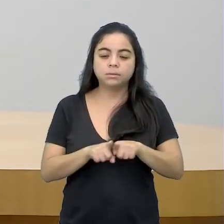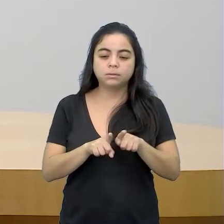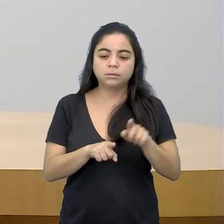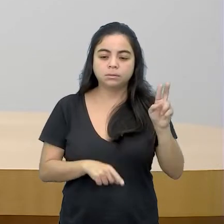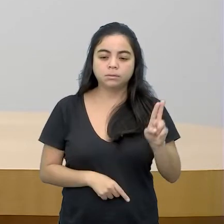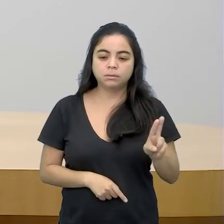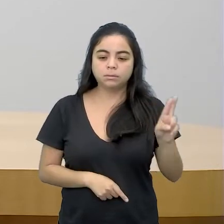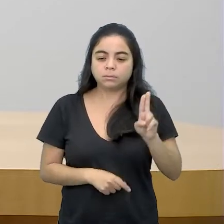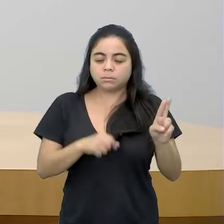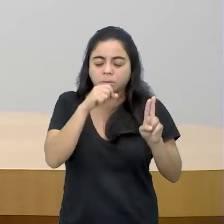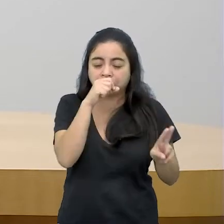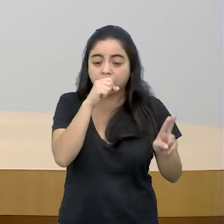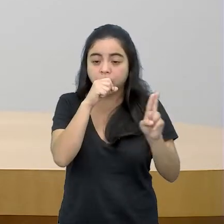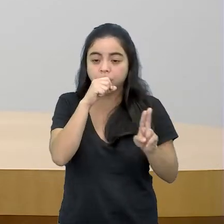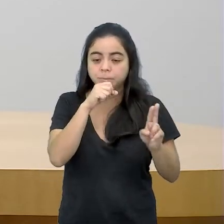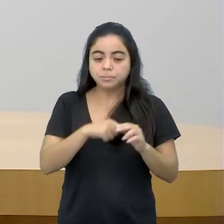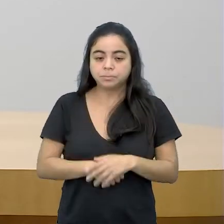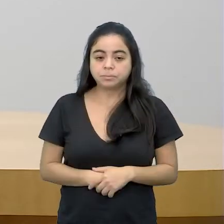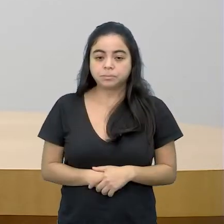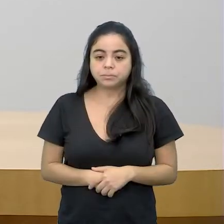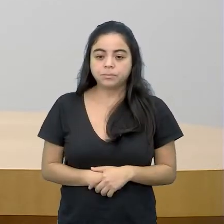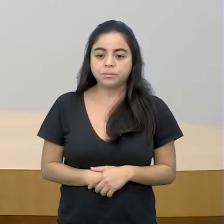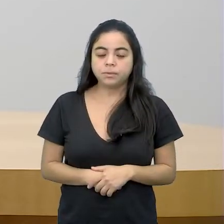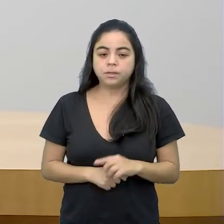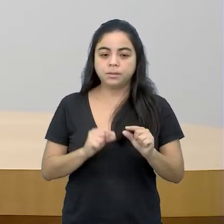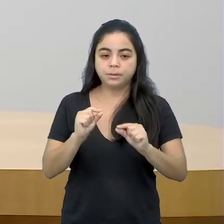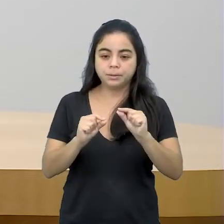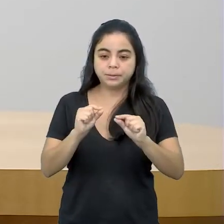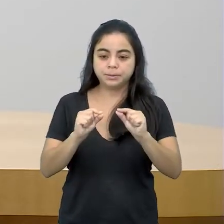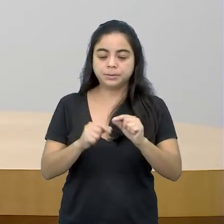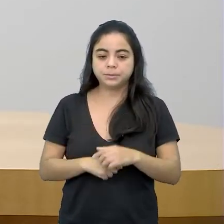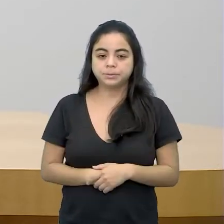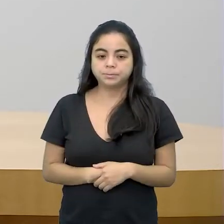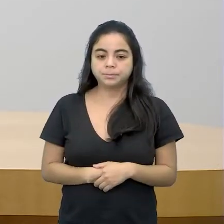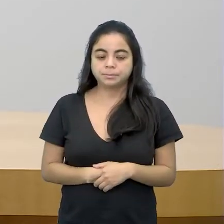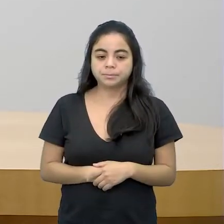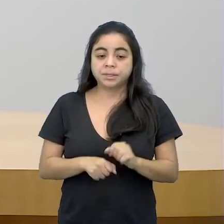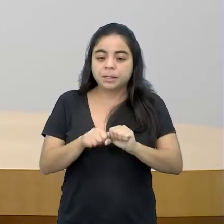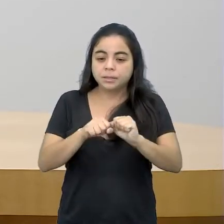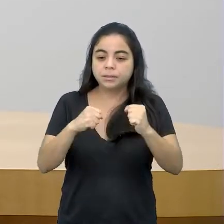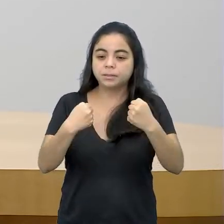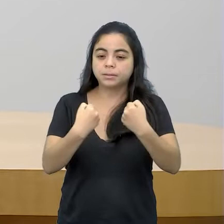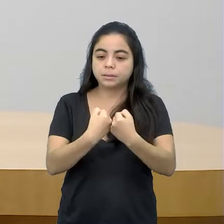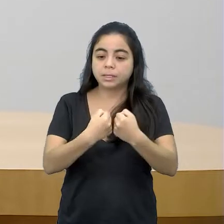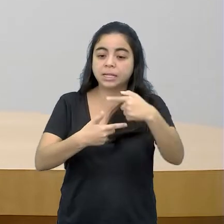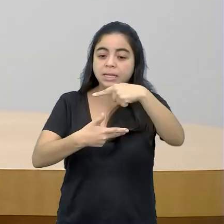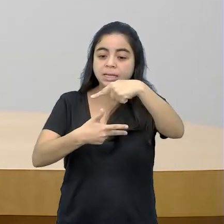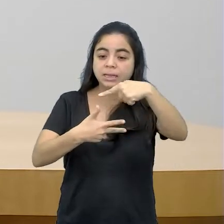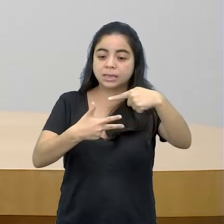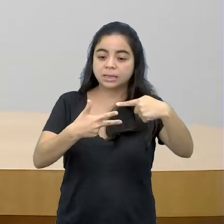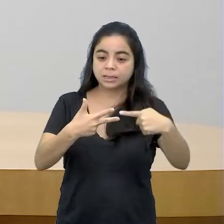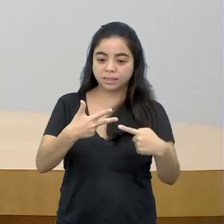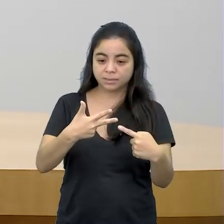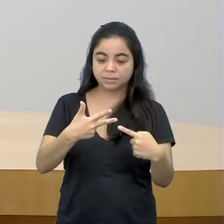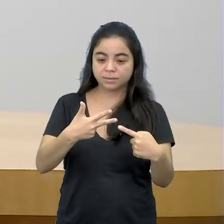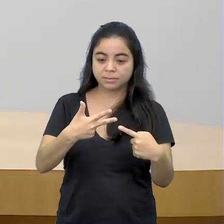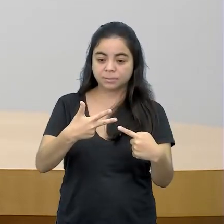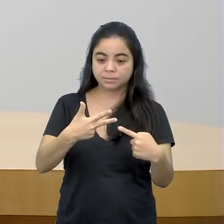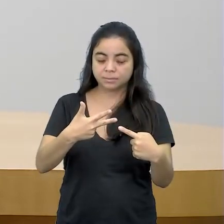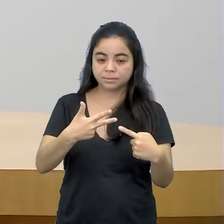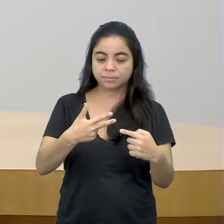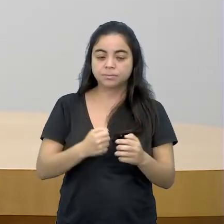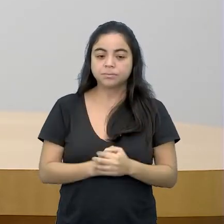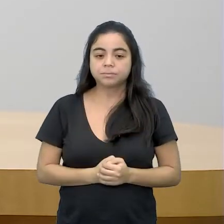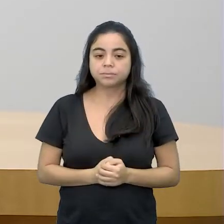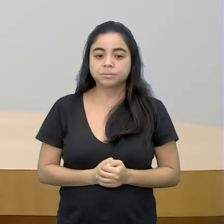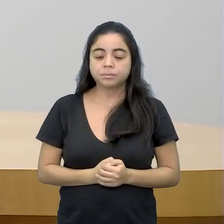utilizado, inclusive até hoje, é a sua defesa da tripartição dos poderes, né? Quando a